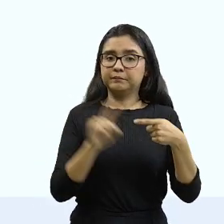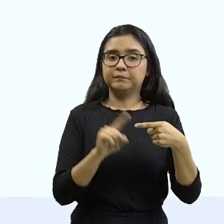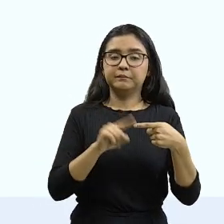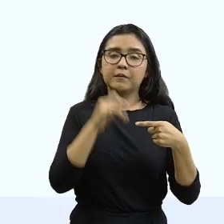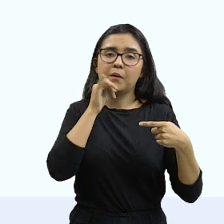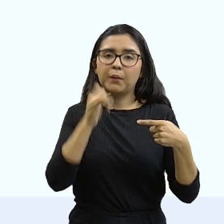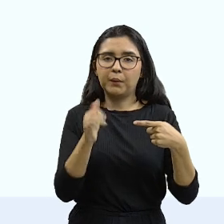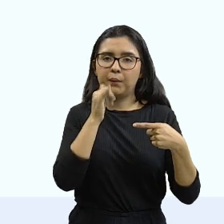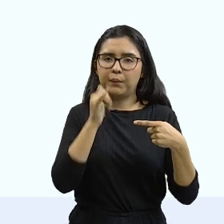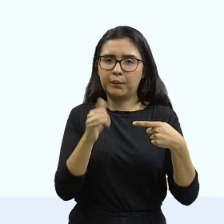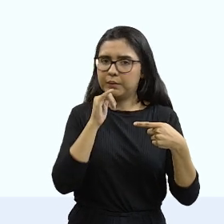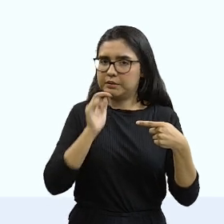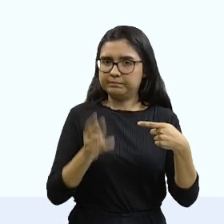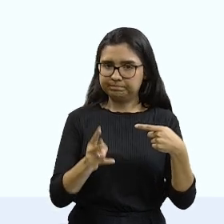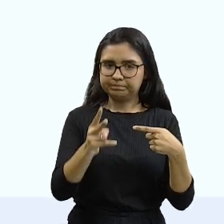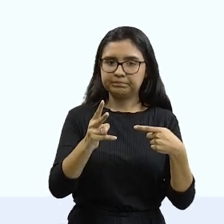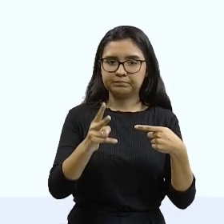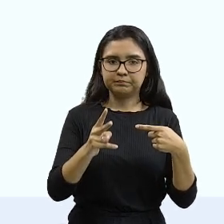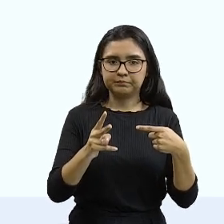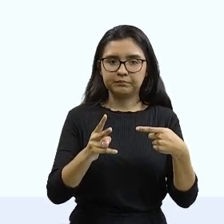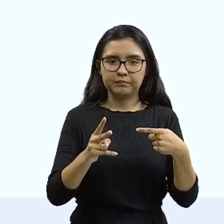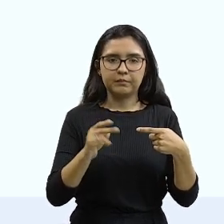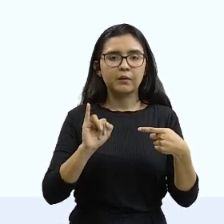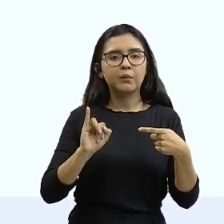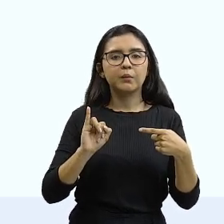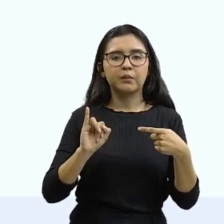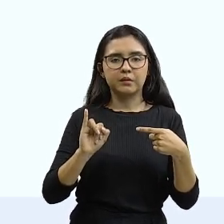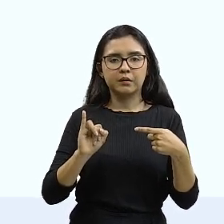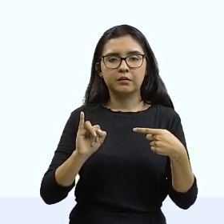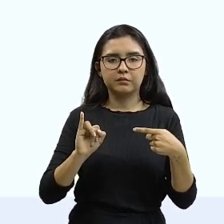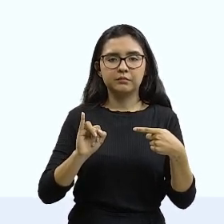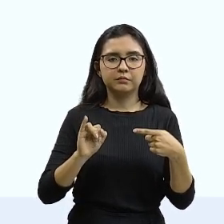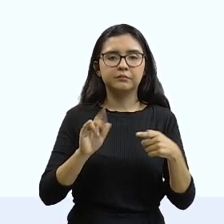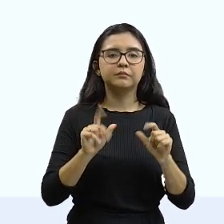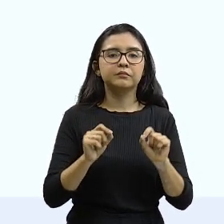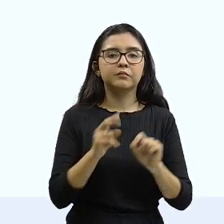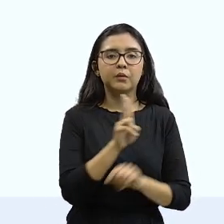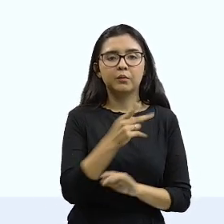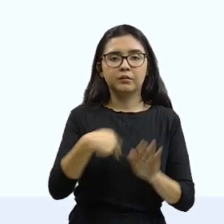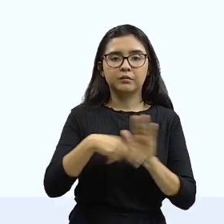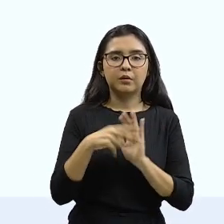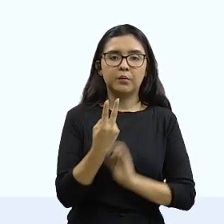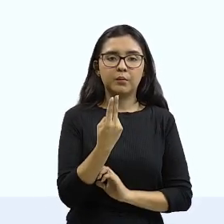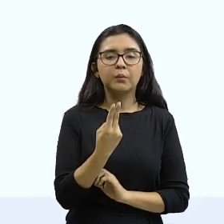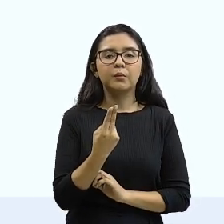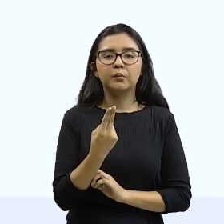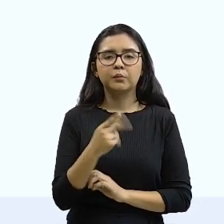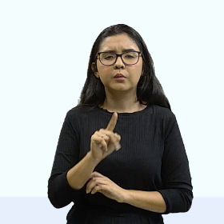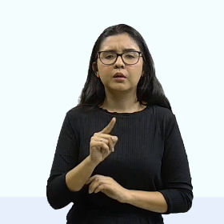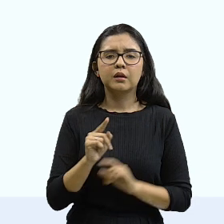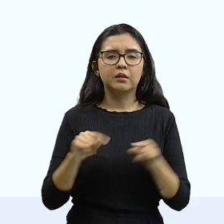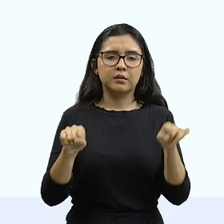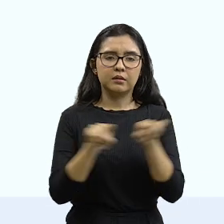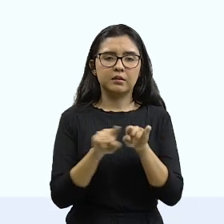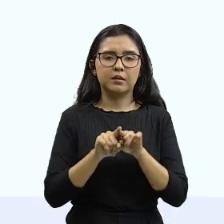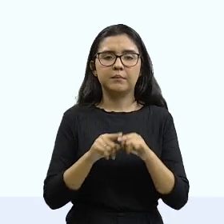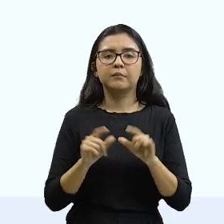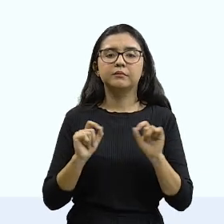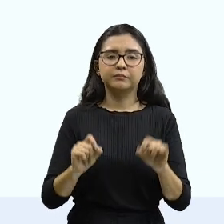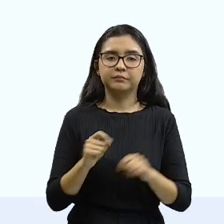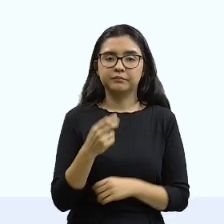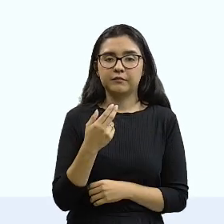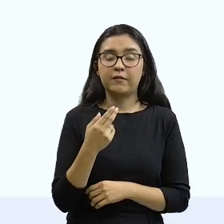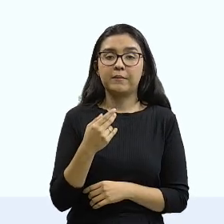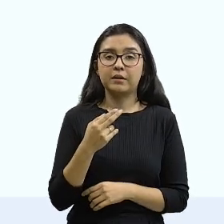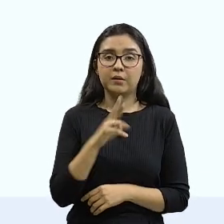elétrica é constante. O I em série, o I total, é um só. A corrente que vai passar no R1